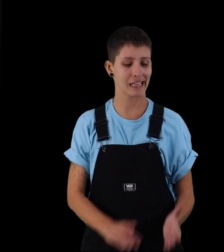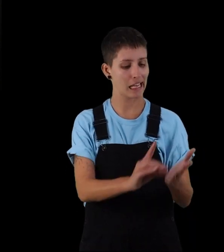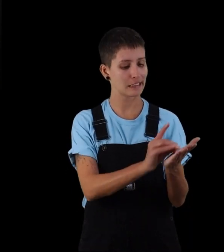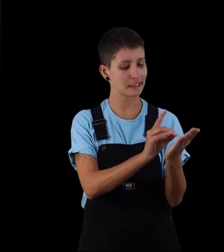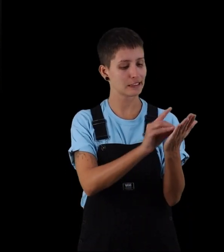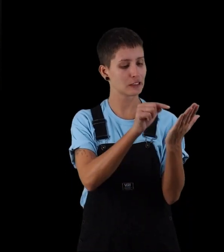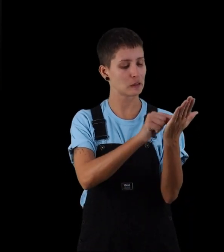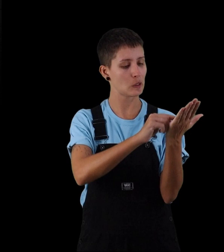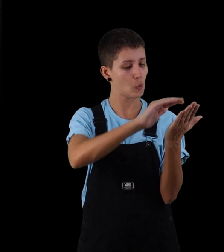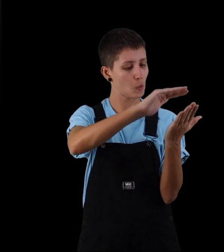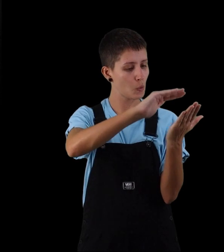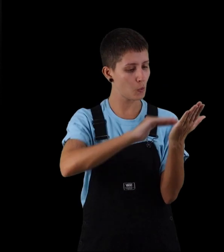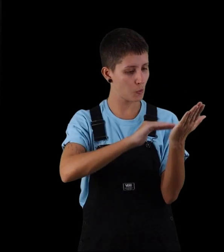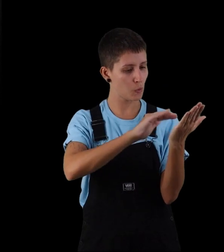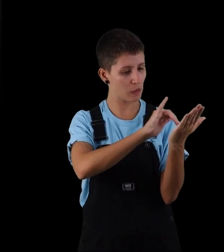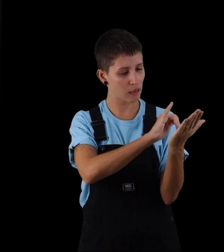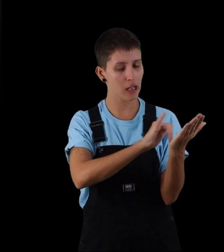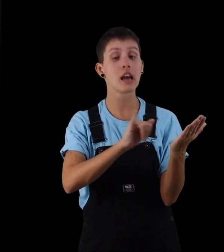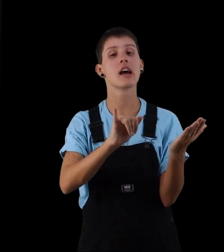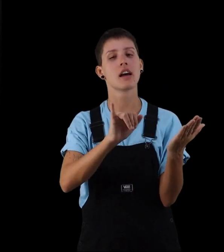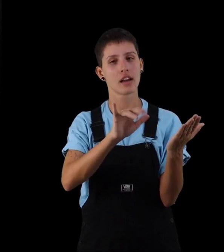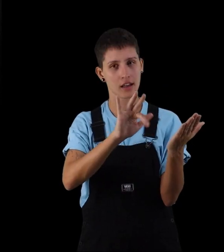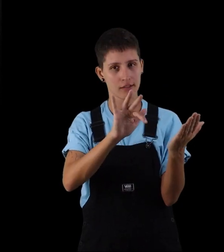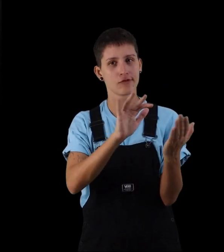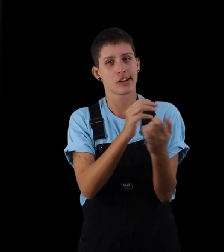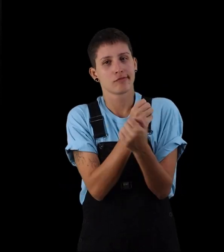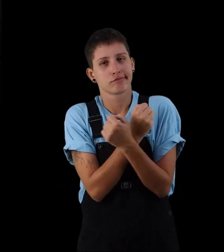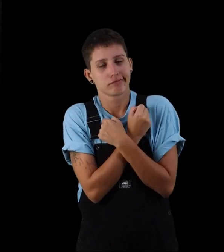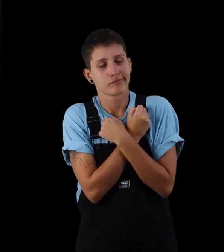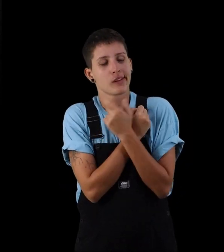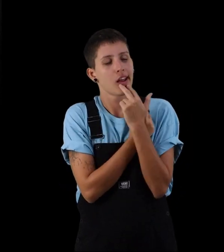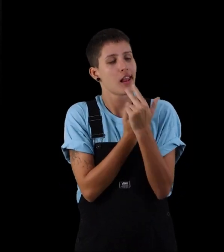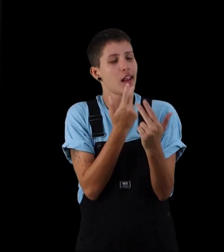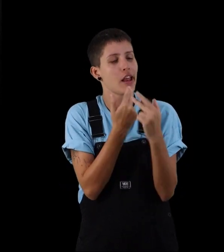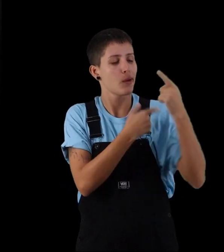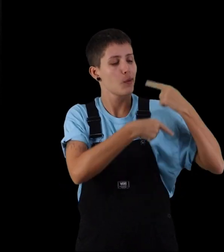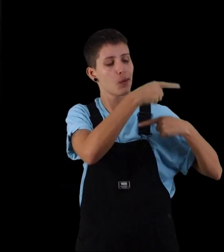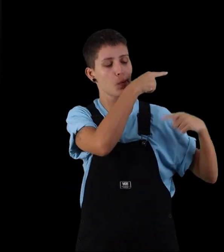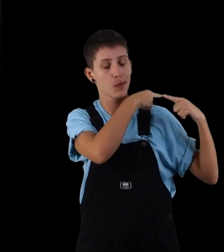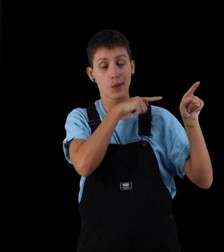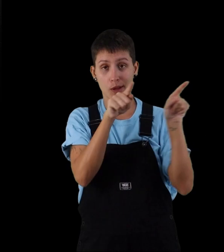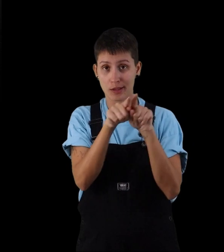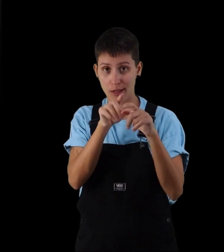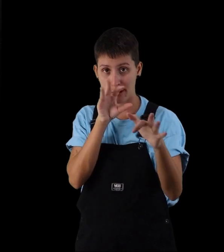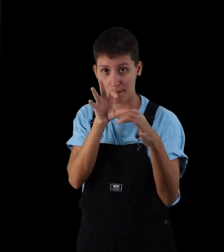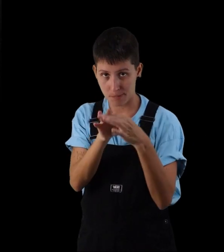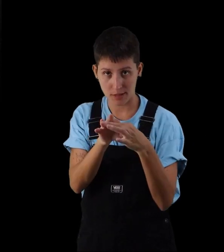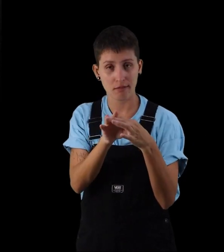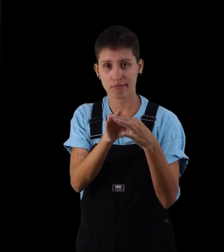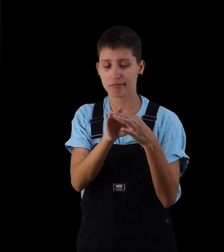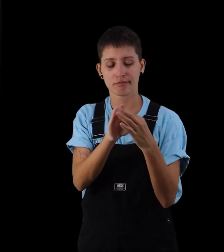De um velho dicionário que na capa anunciava o abraço entre a língua dos antepassados e a